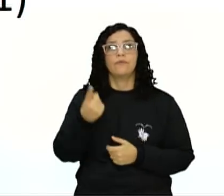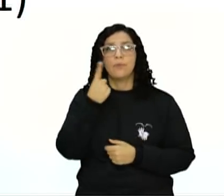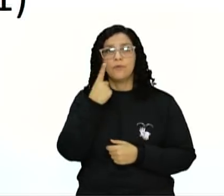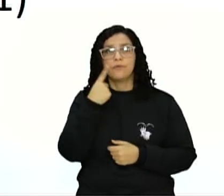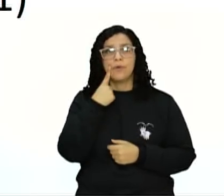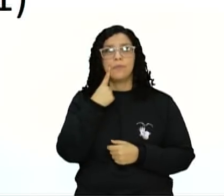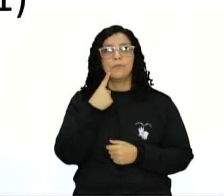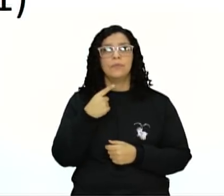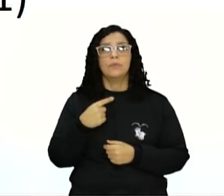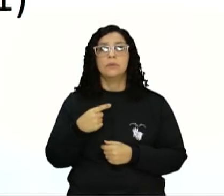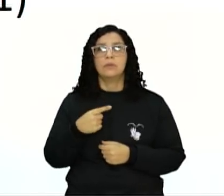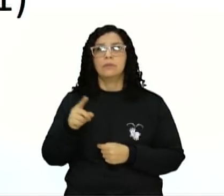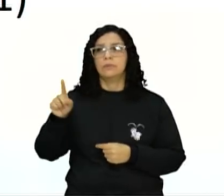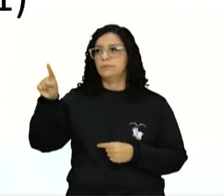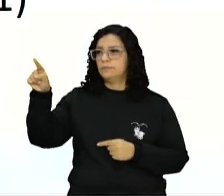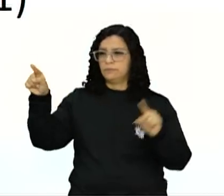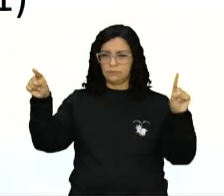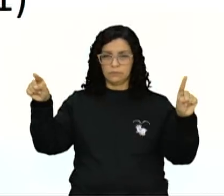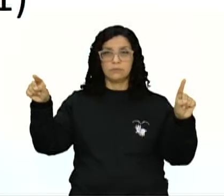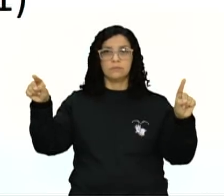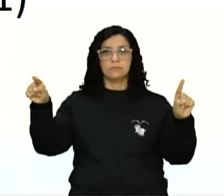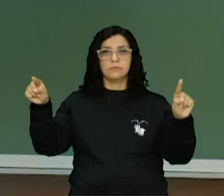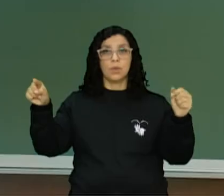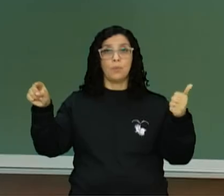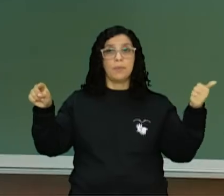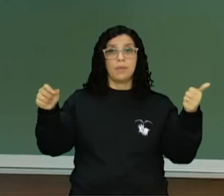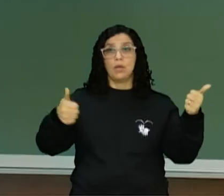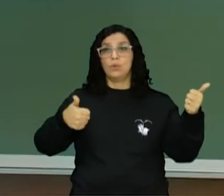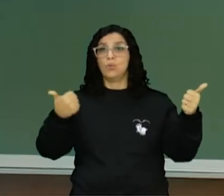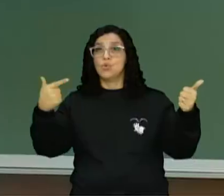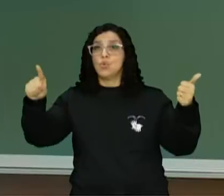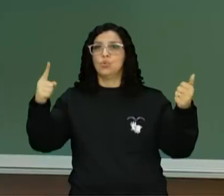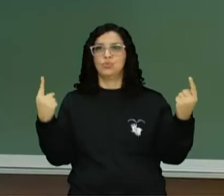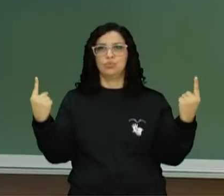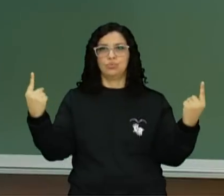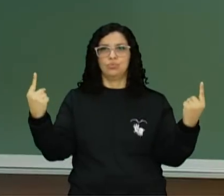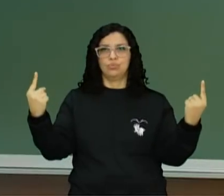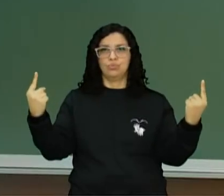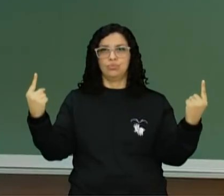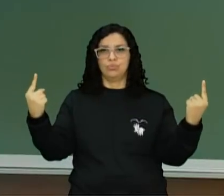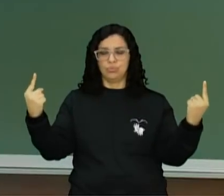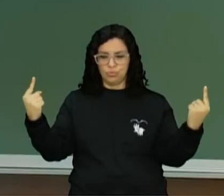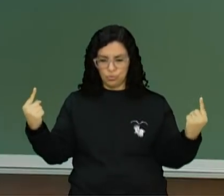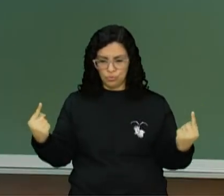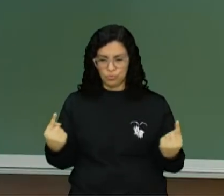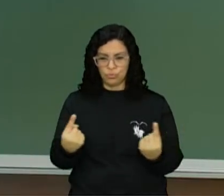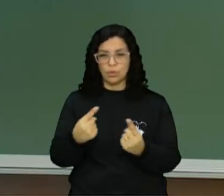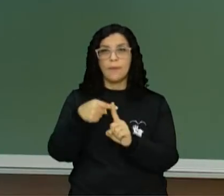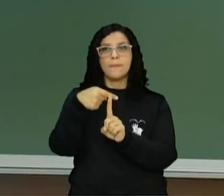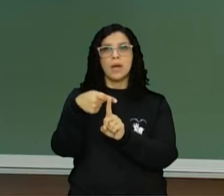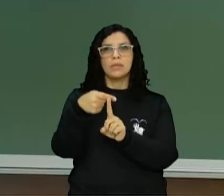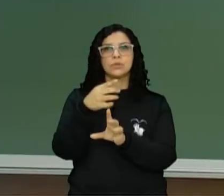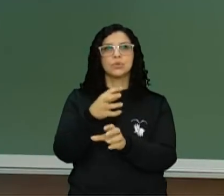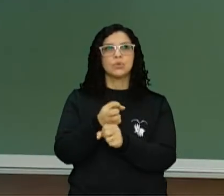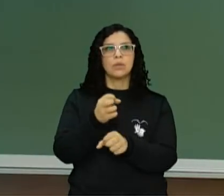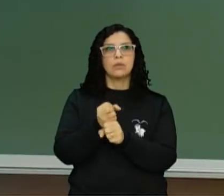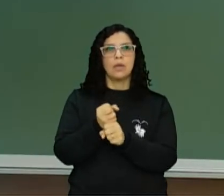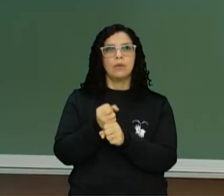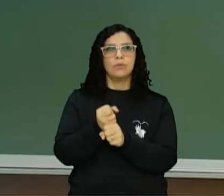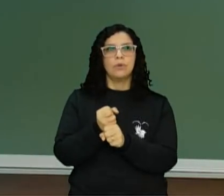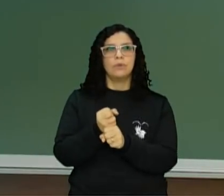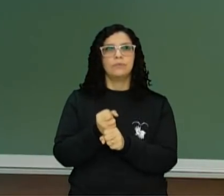começar de baixo. Soma dos extremos. O que é a soma dos extremos? É o primeiro com o último, tá? Quanto que dá essa soma aqui,